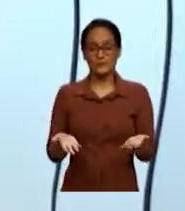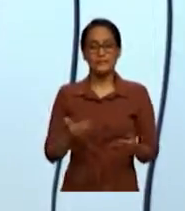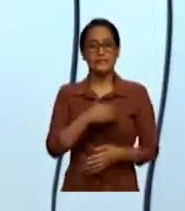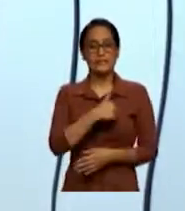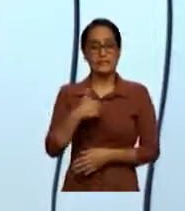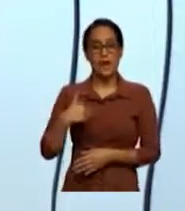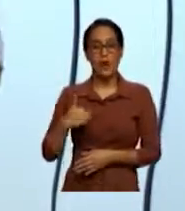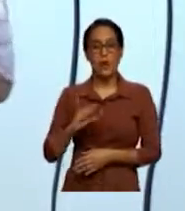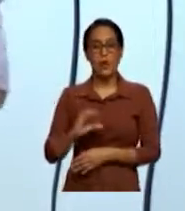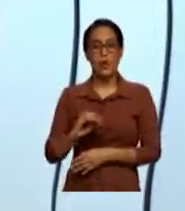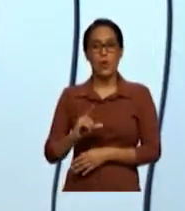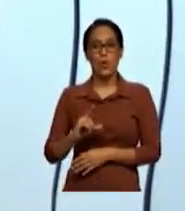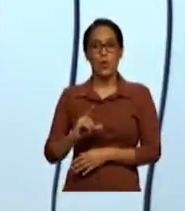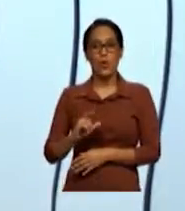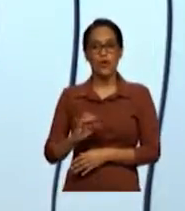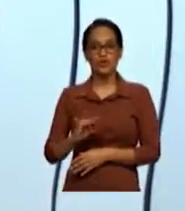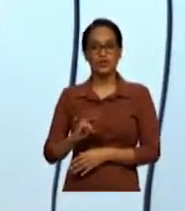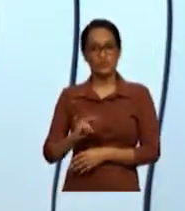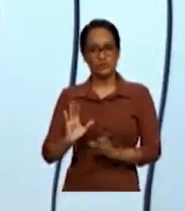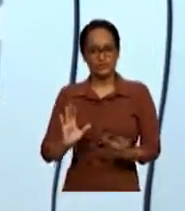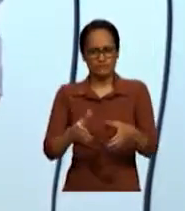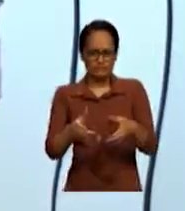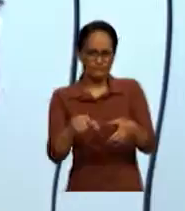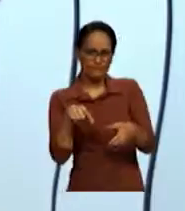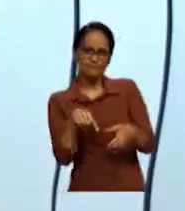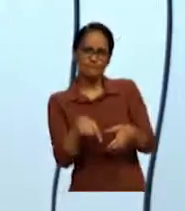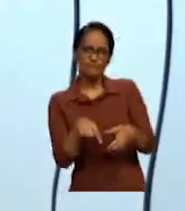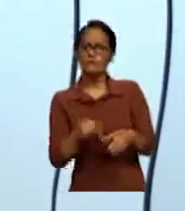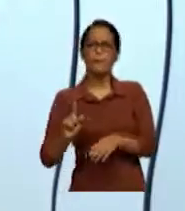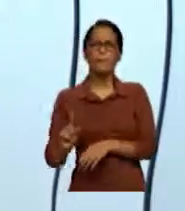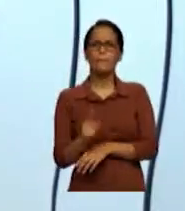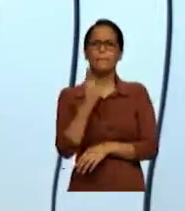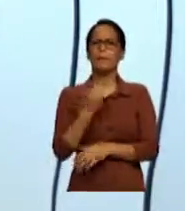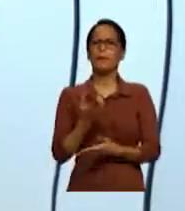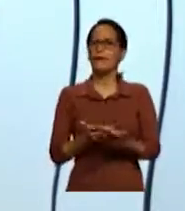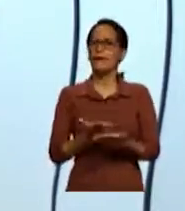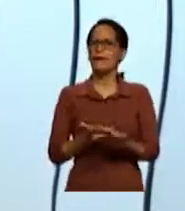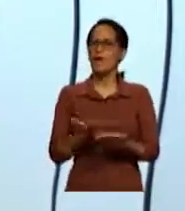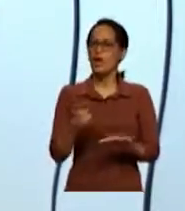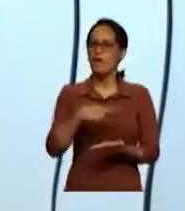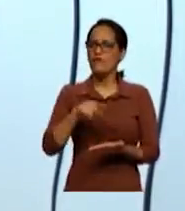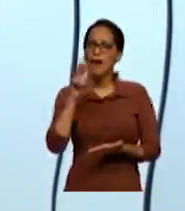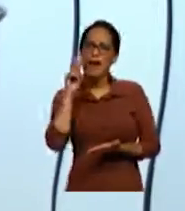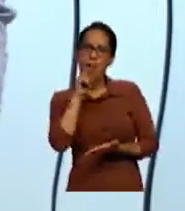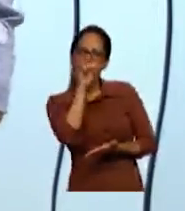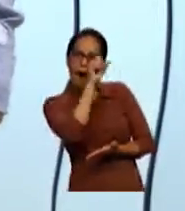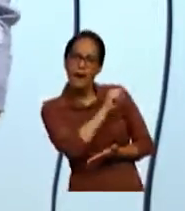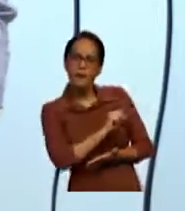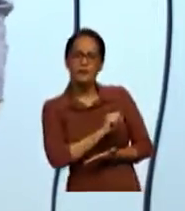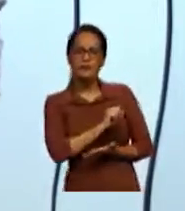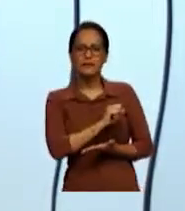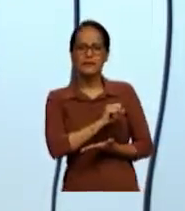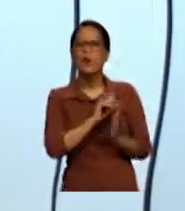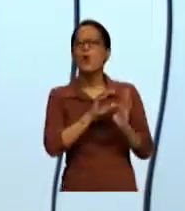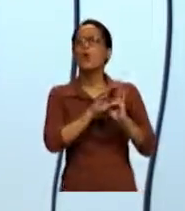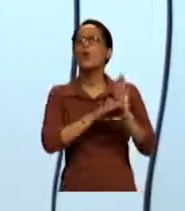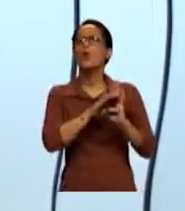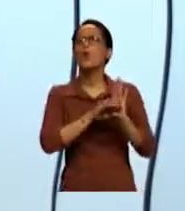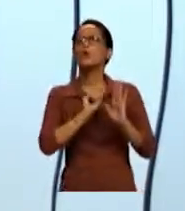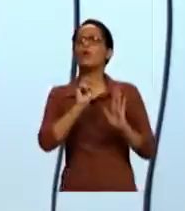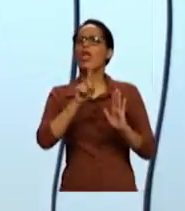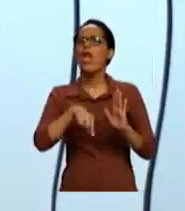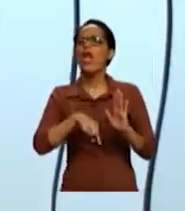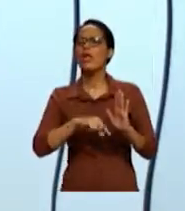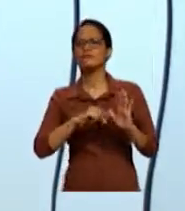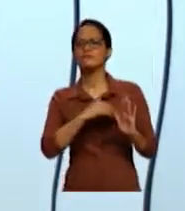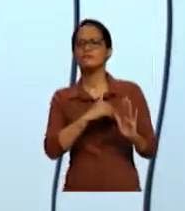saúde coletiva. Então, essa primeira aula, nós vamos ver definir o conceito de saúde